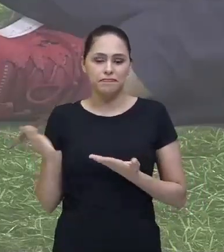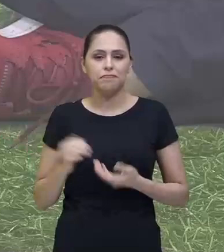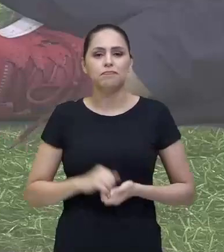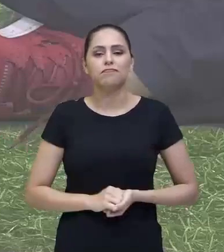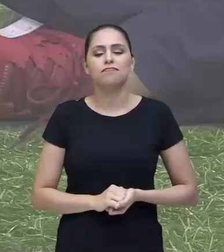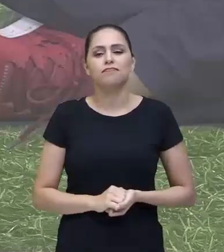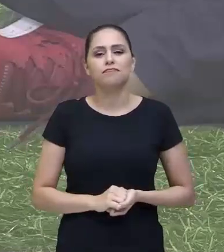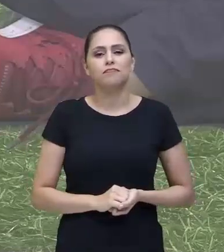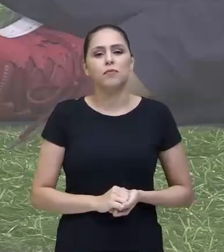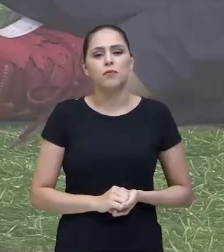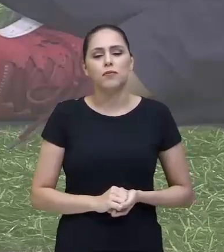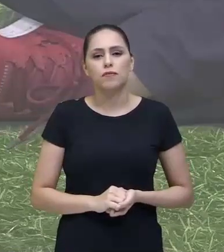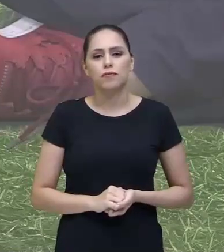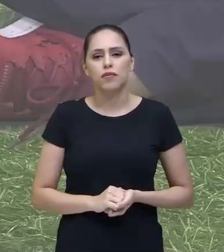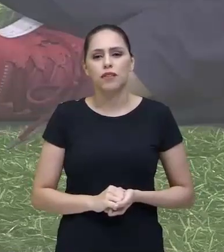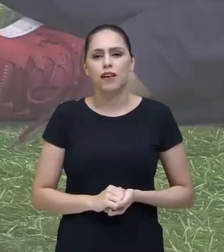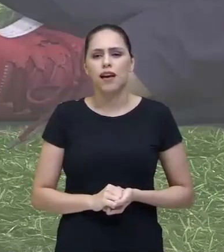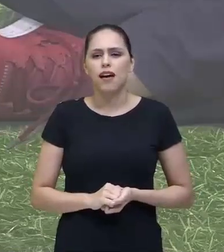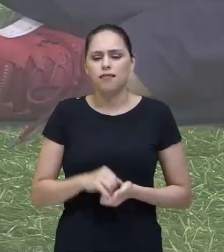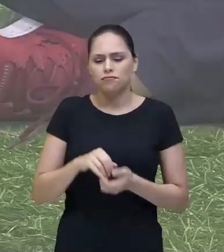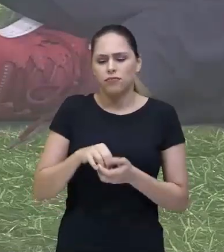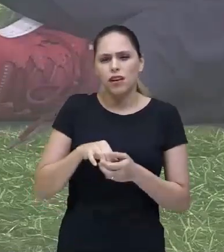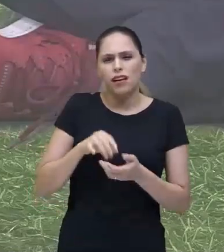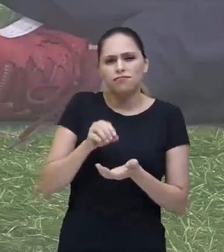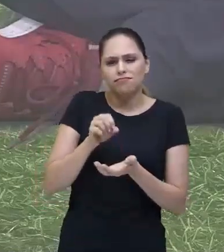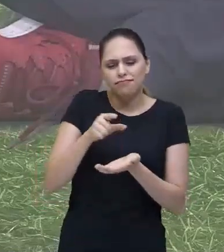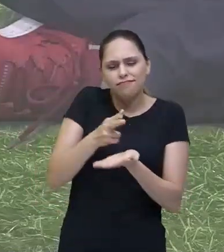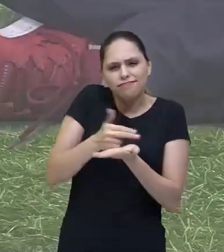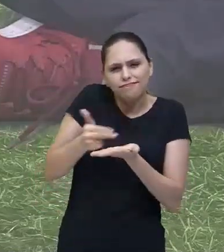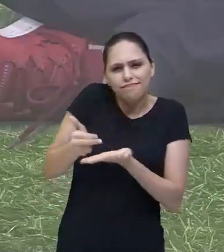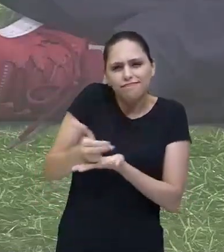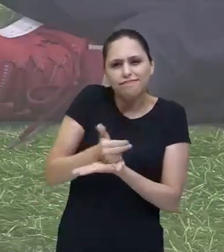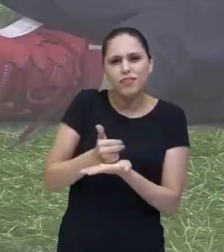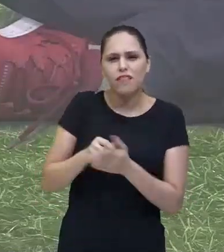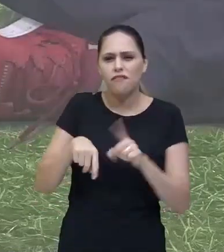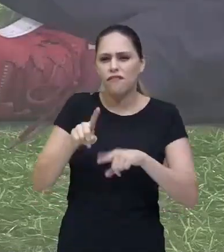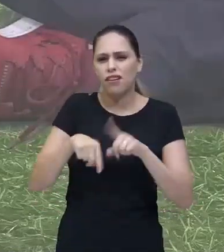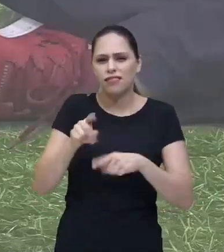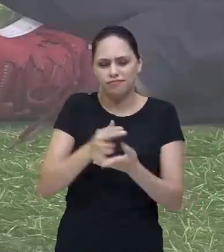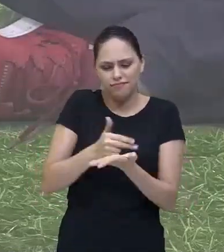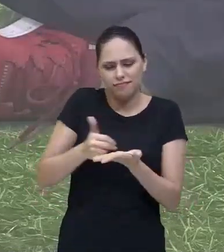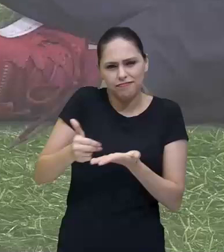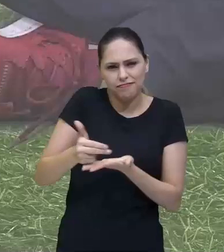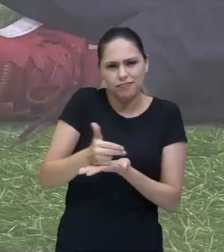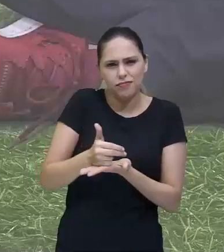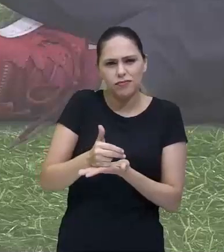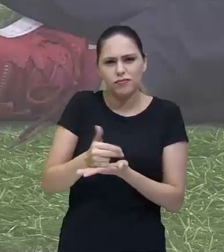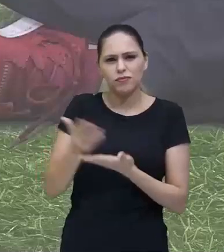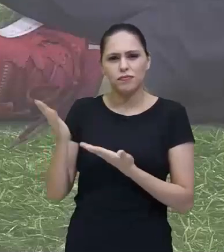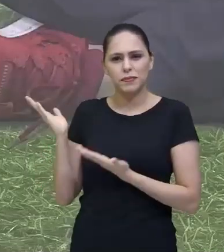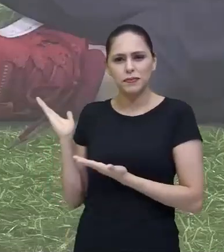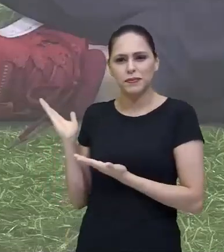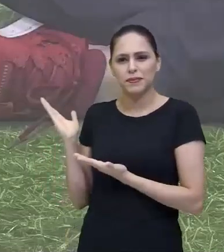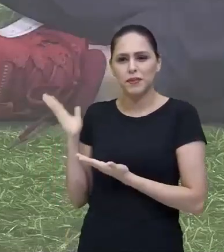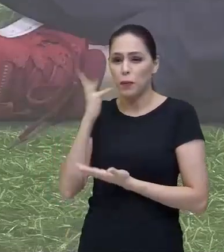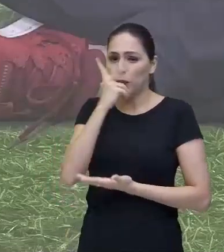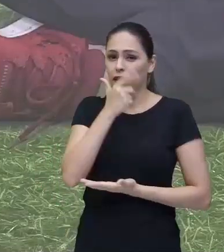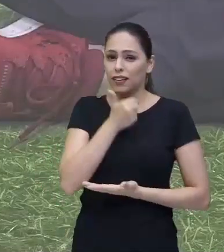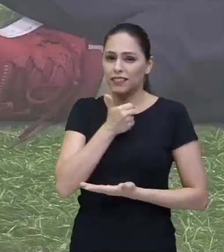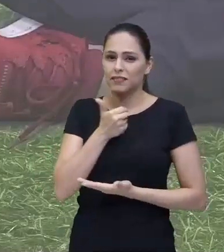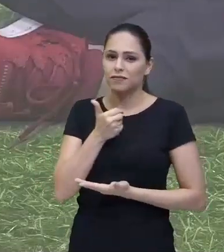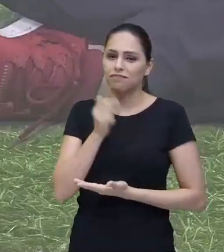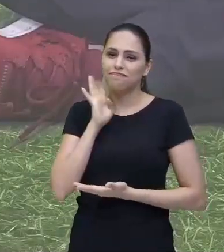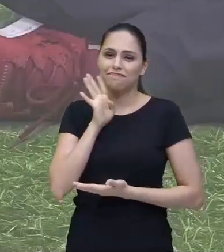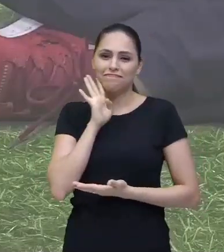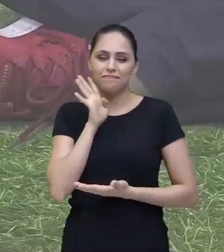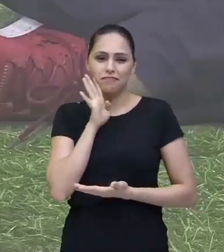Redondinha, né? Redondinha. E a gente vai desenhar aqui, ó. Vamos fazer vários desenhos, tudo que a gente fez. Olha que bonita a minha medalha. Ficou legal,